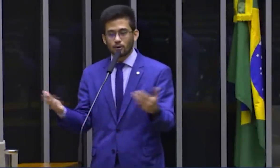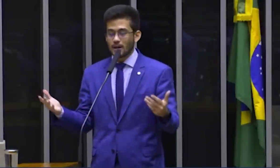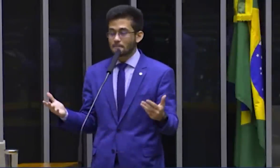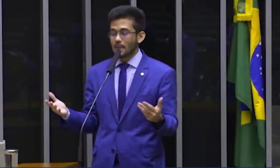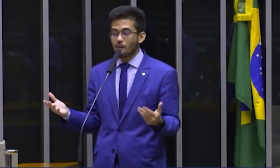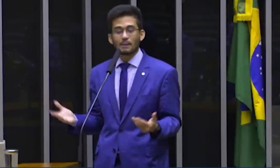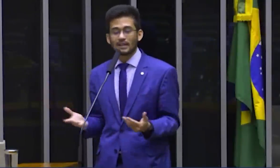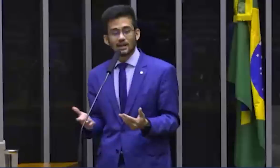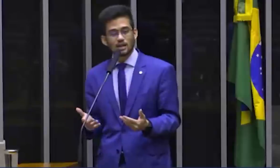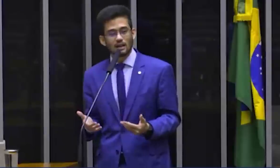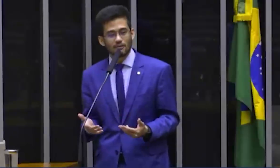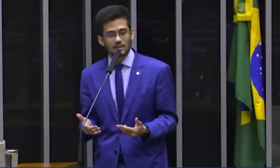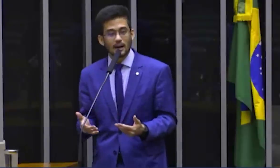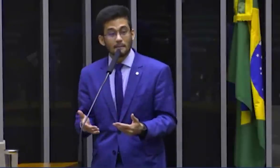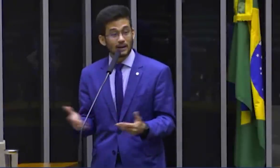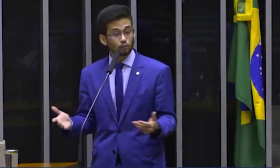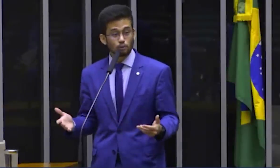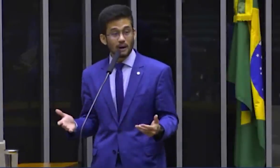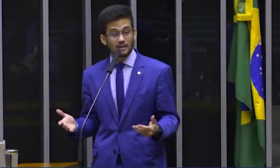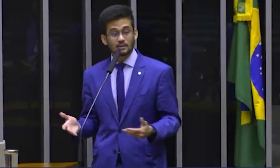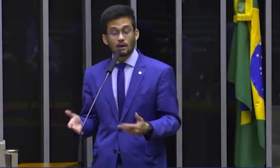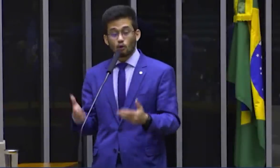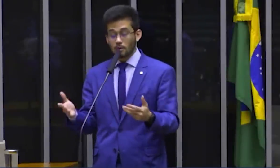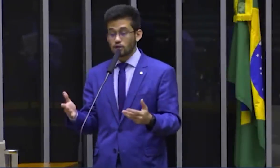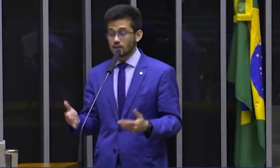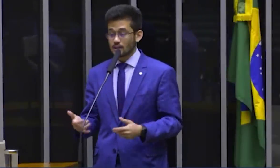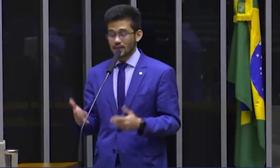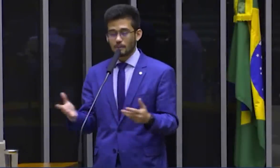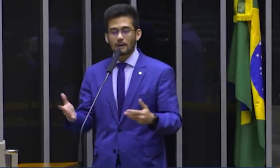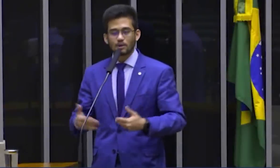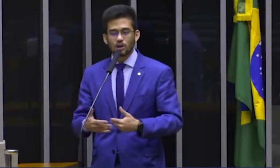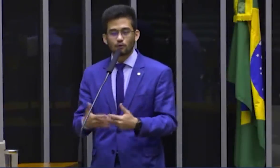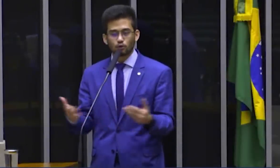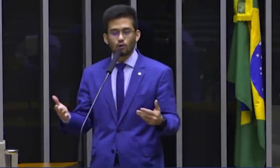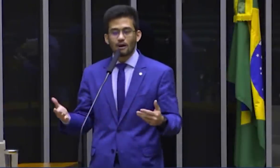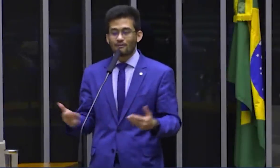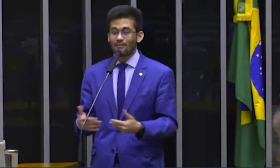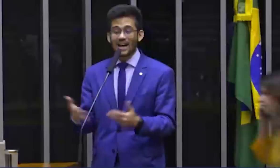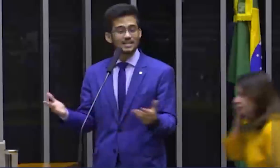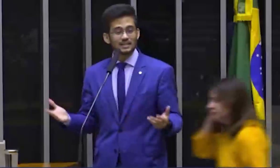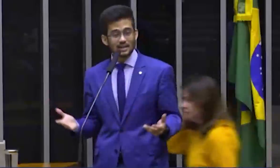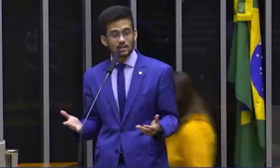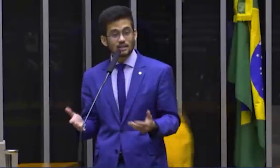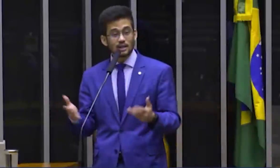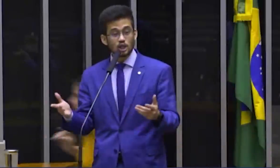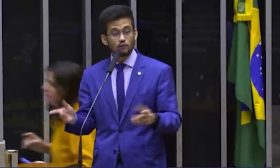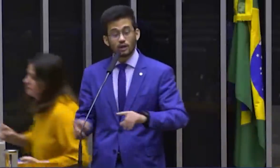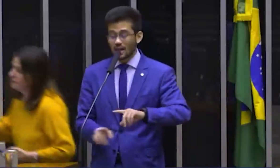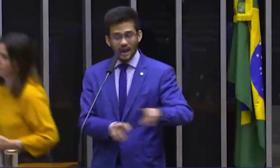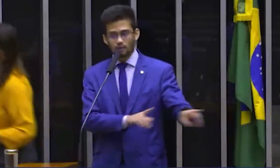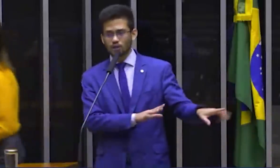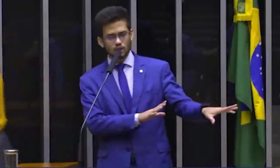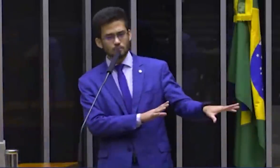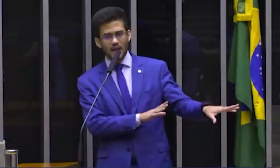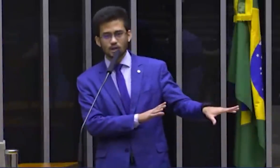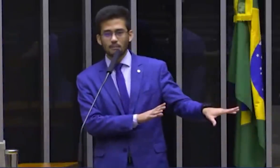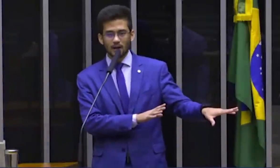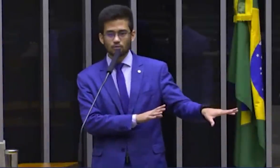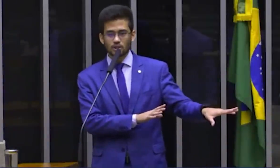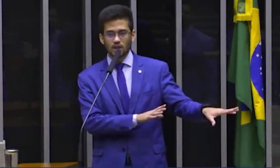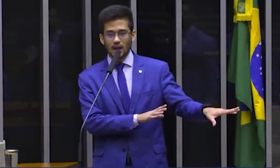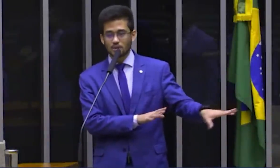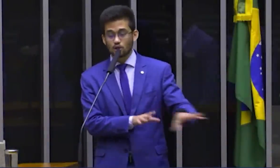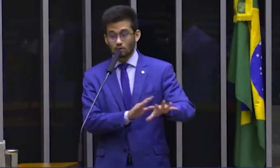matéria porque é uma matéria de relevância para todo o país como eu disse esse pagamento já voltou várias leis de incentivo que nem é isso que a gente